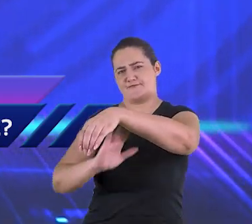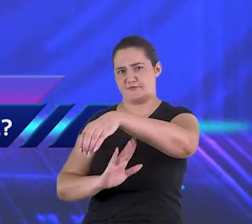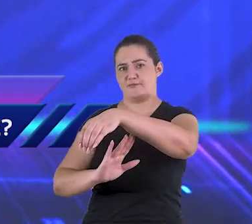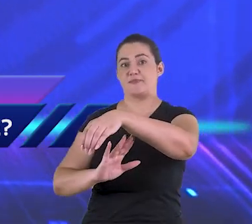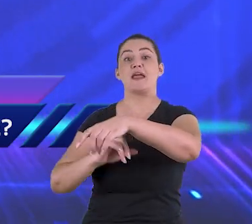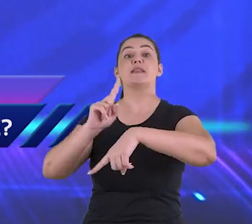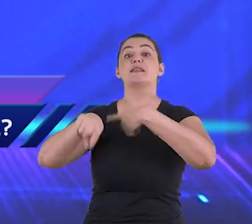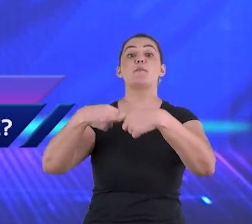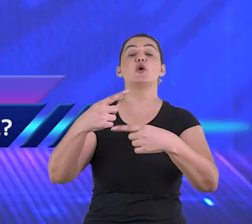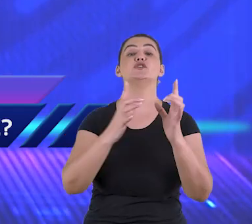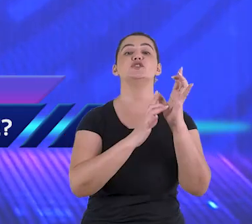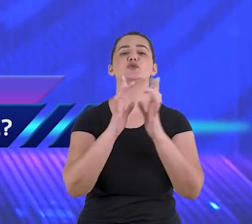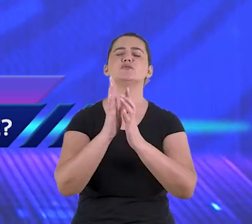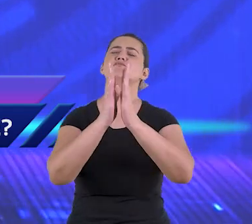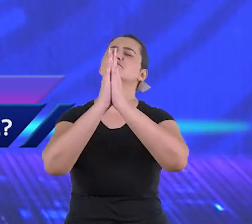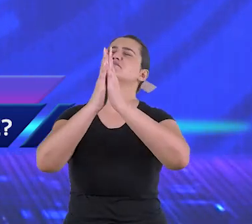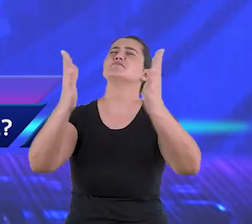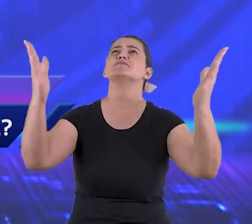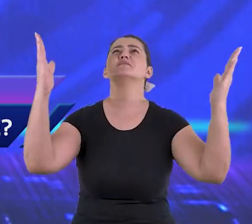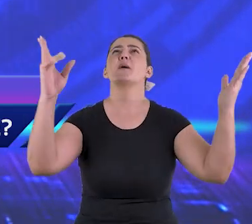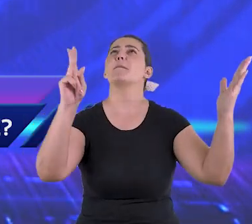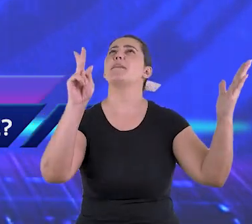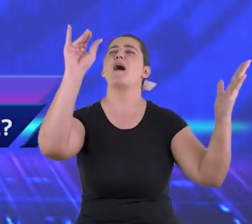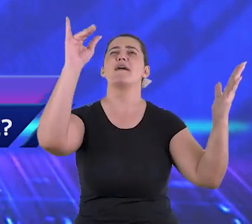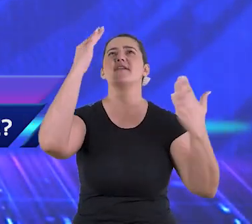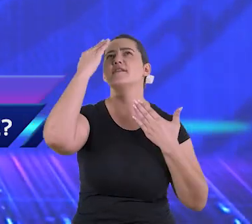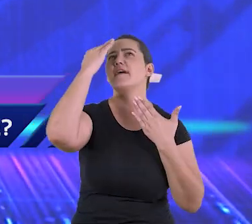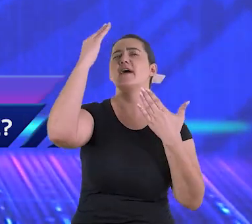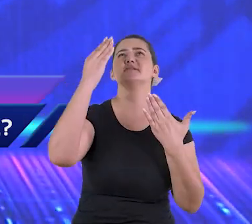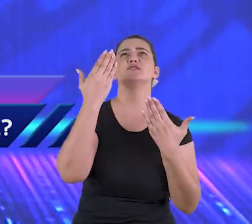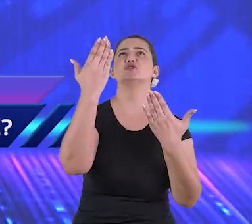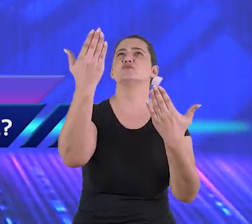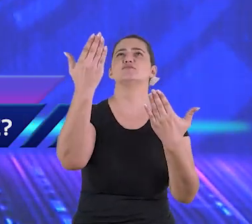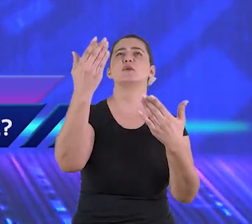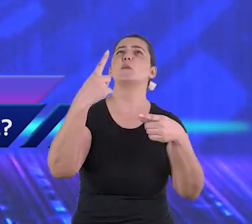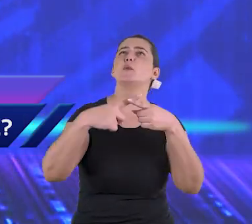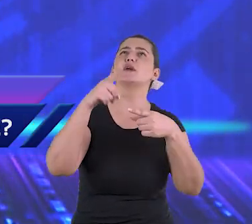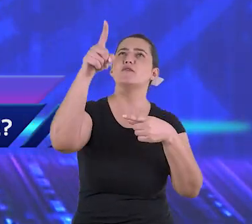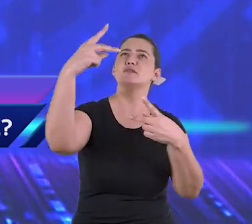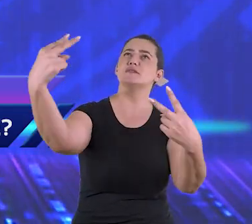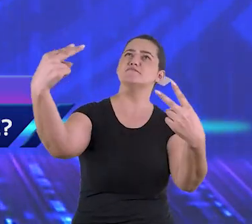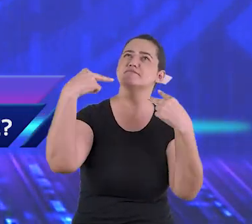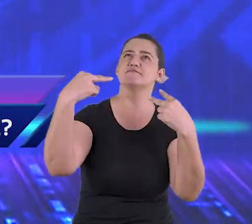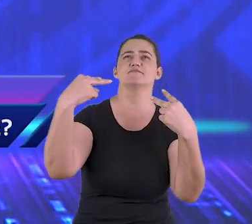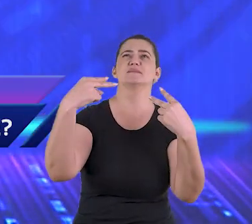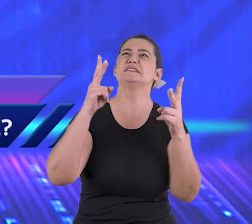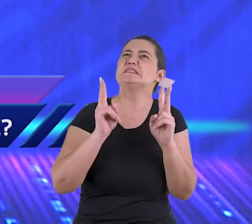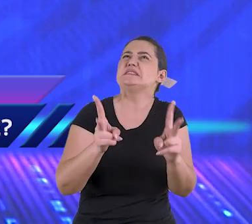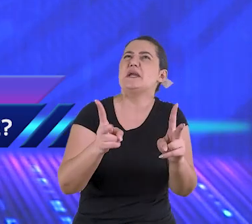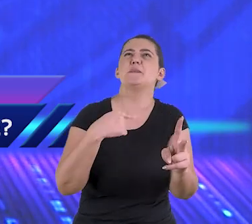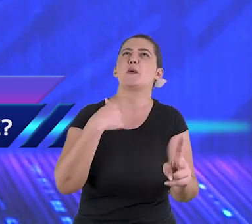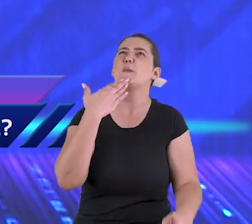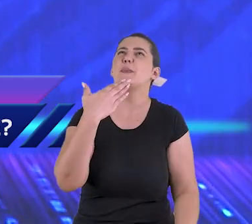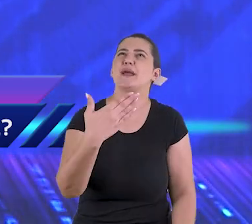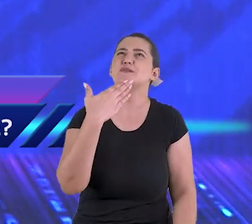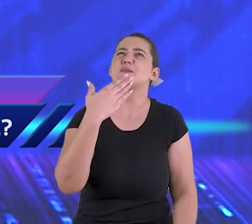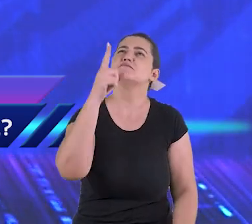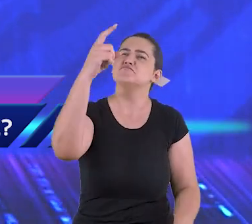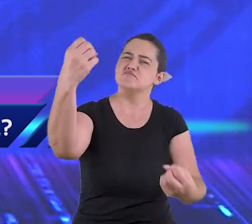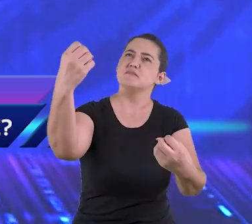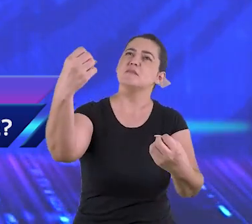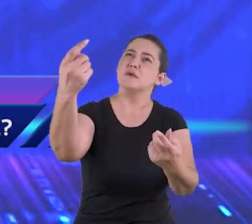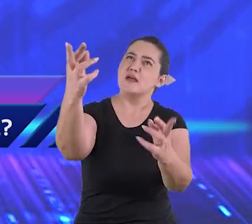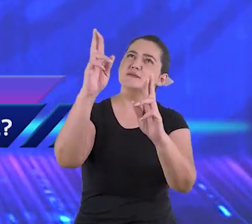Pai, graças te dou, porque o Senhor me ouve. Eu sei que sempre o Senhor está me ouvindo.